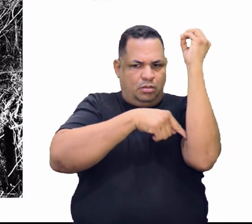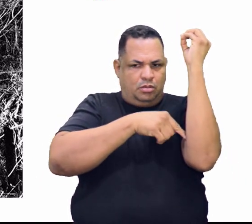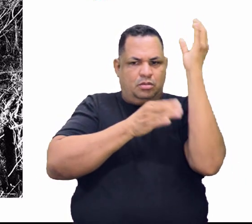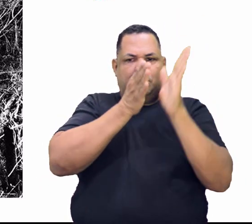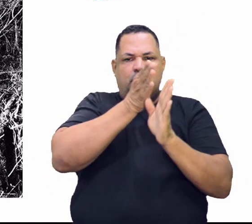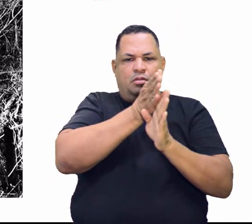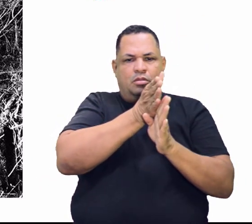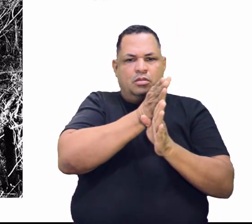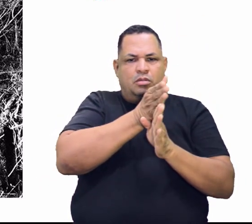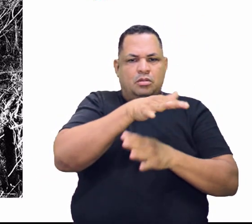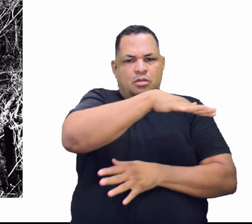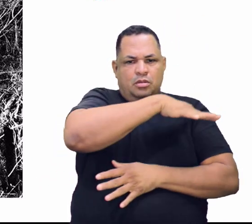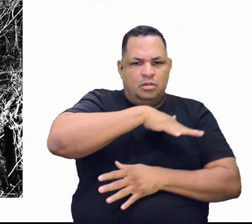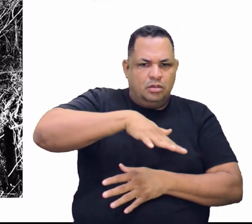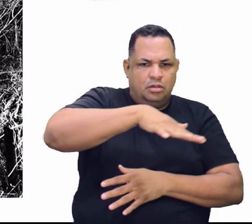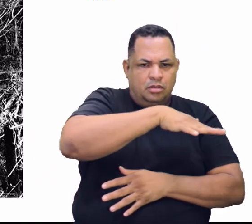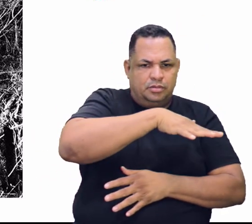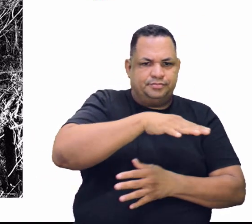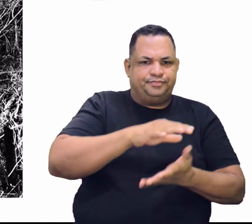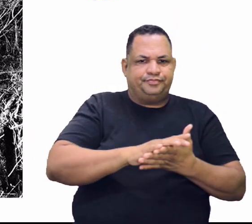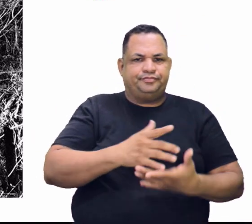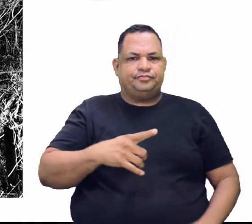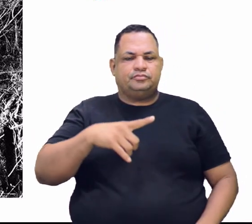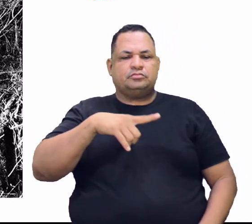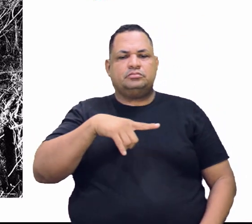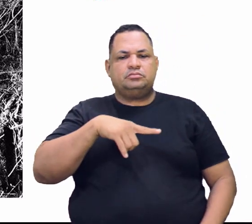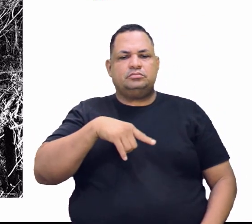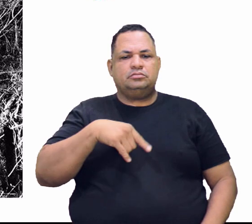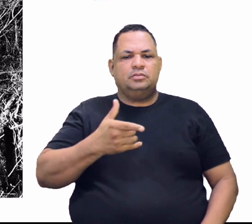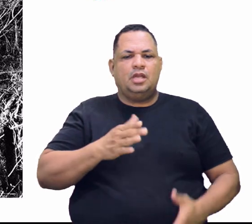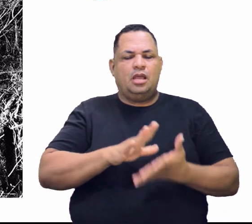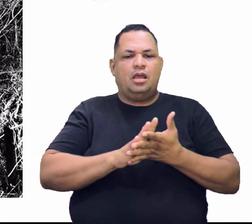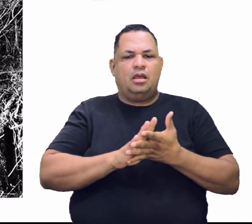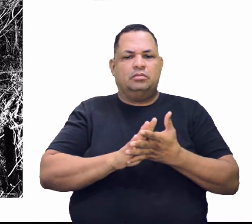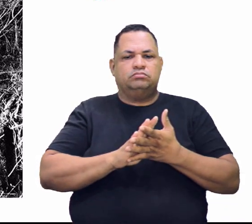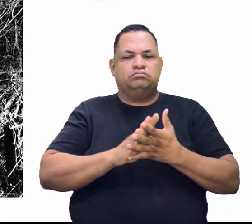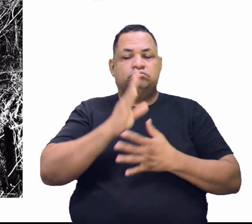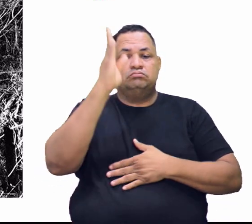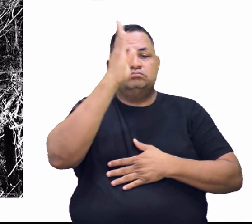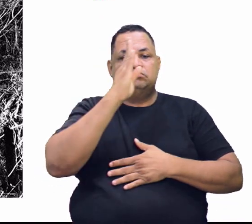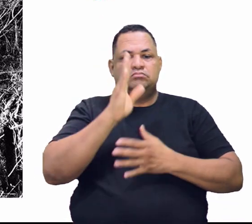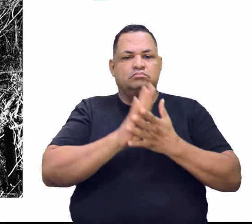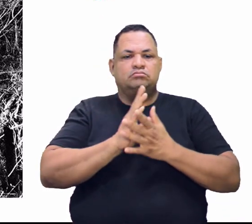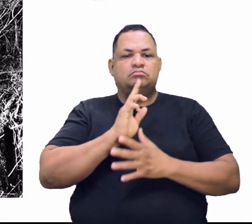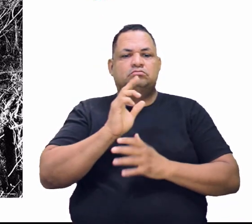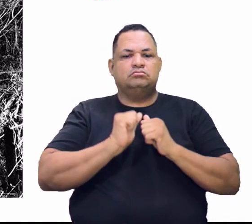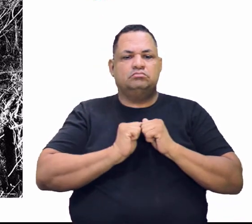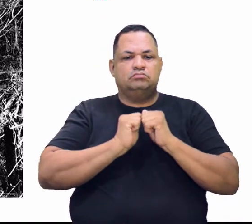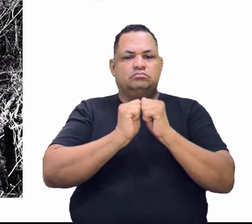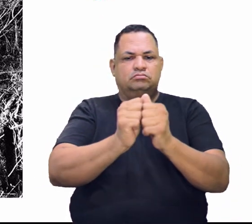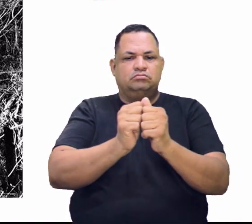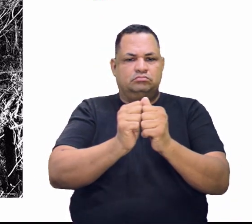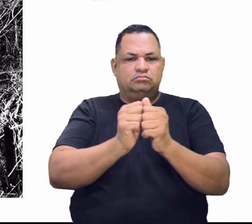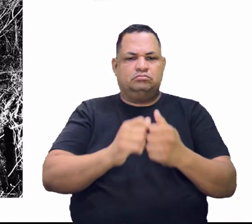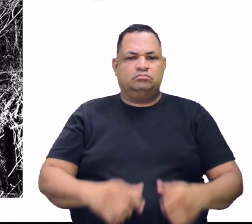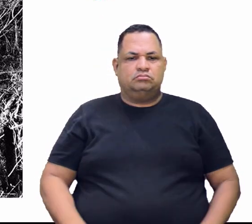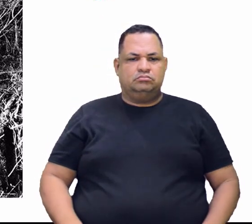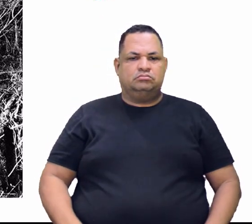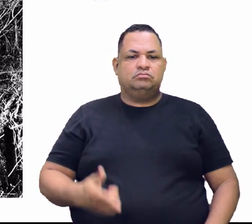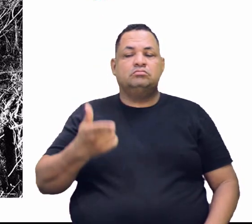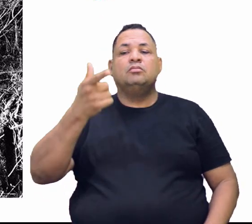divisório na região que pertencia, no caso, ao Brasil. Sempre acompanhado